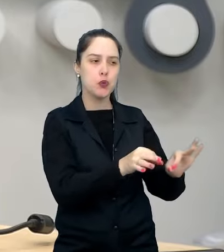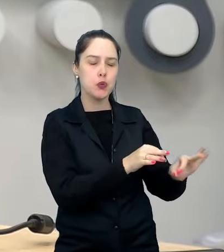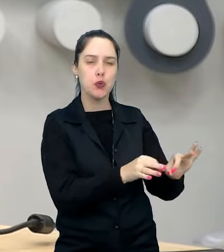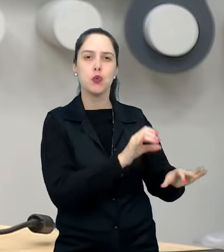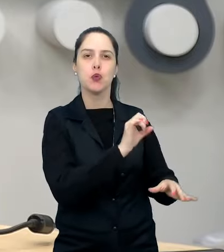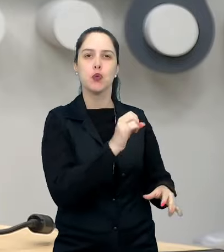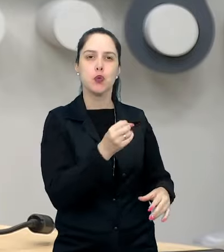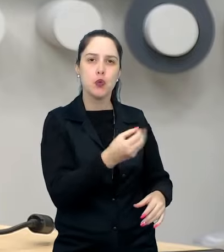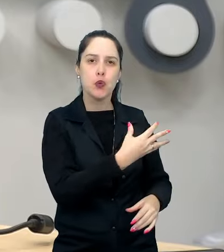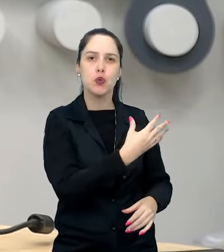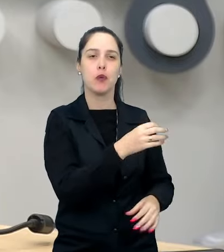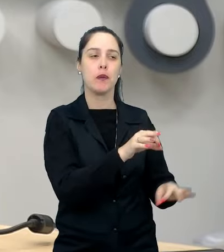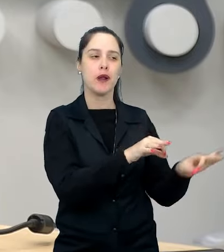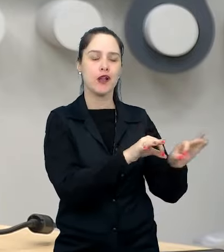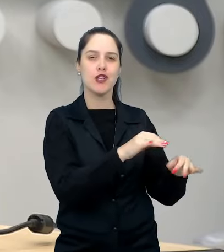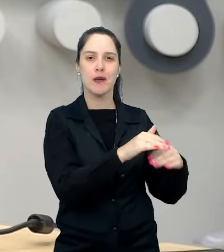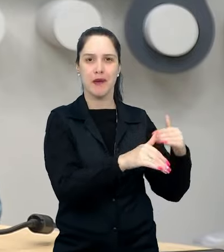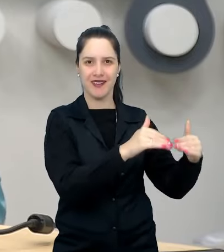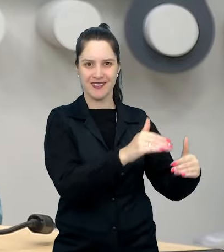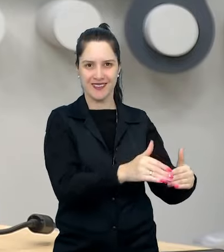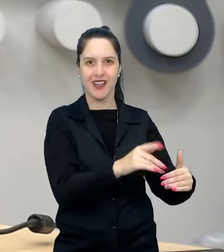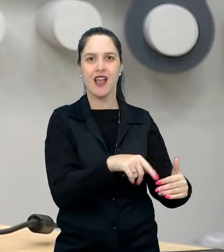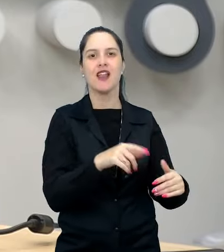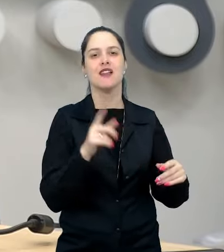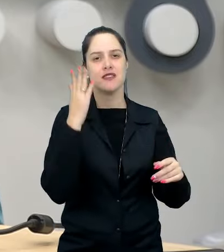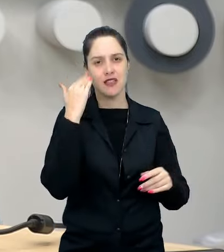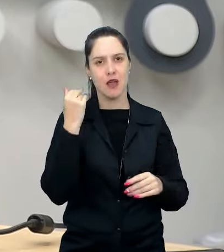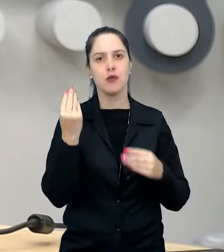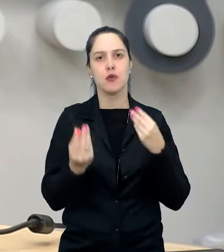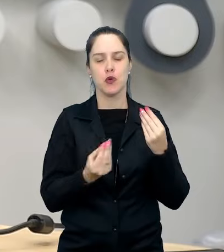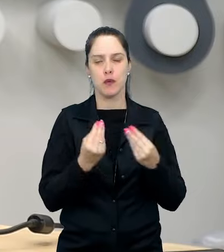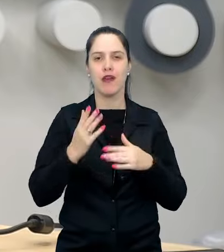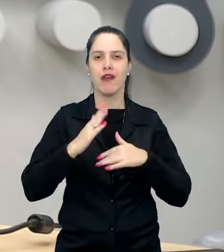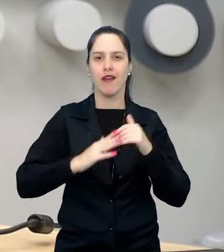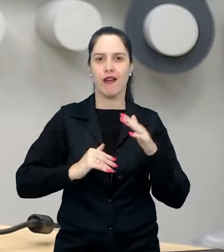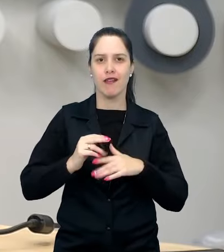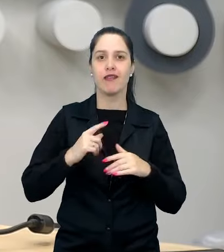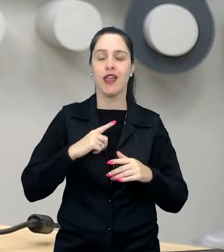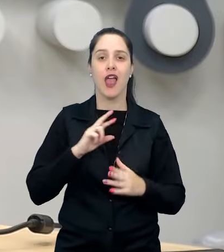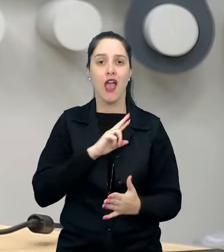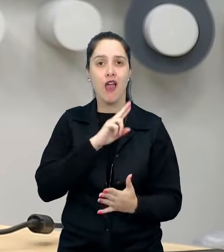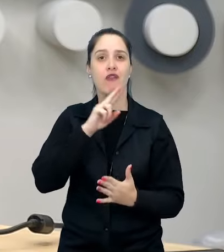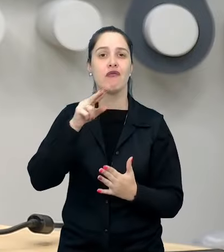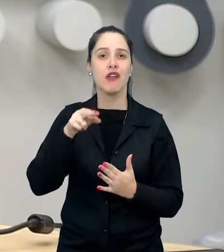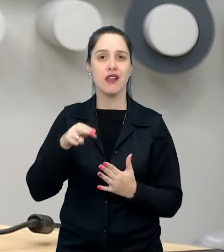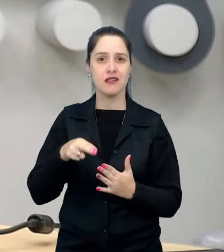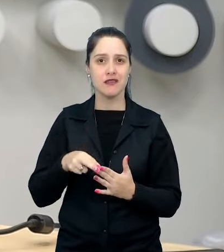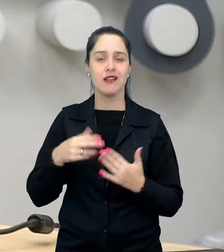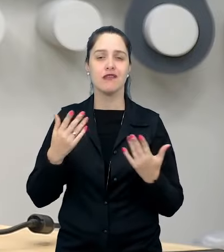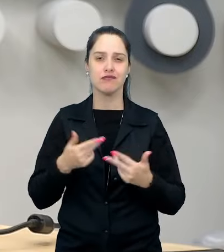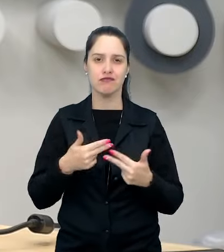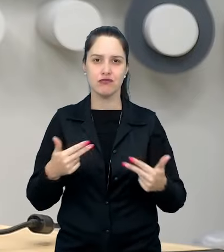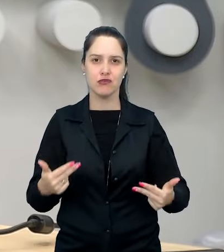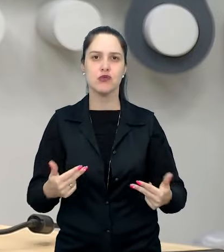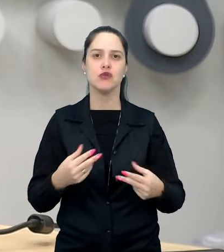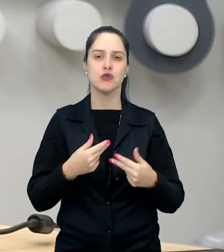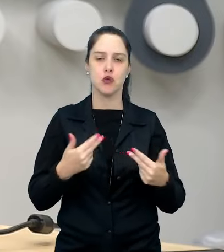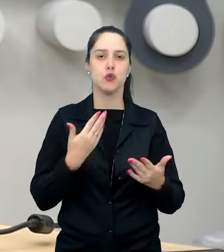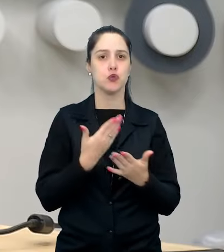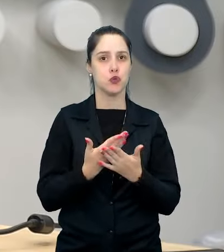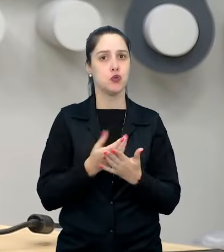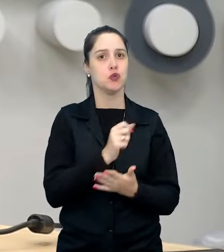no planejamento, né? Então tem que estar tudo muito bem organizado, de preferência, né, a gente fazer essas elaborações junto com o